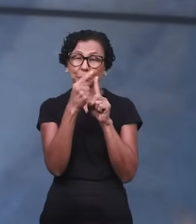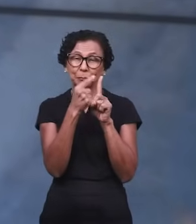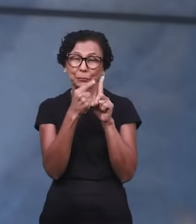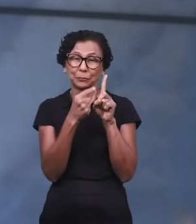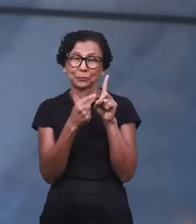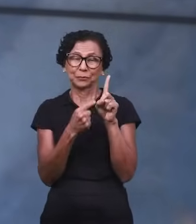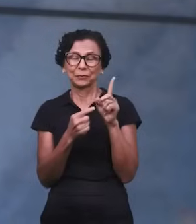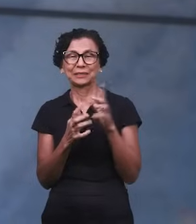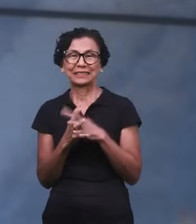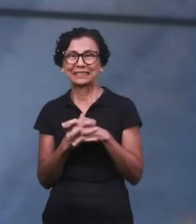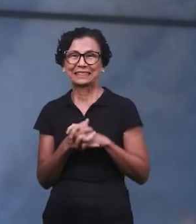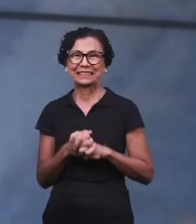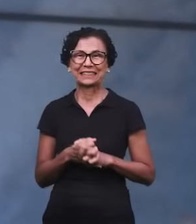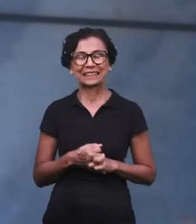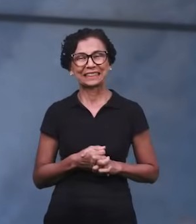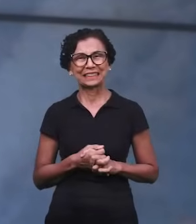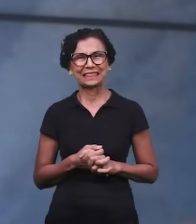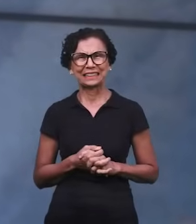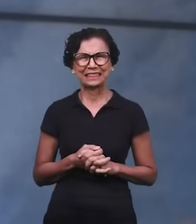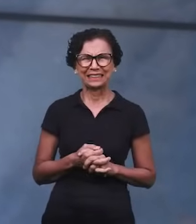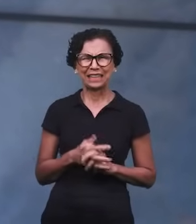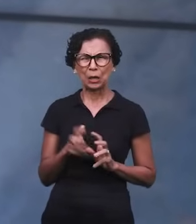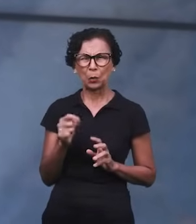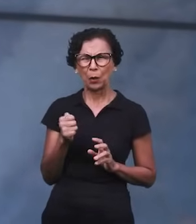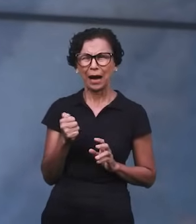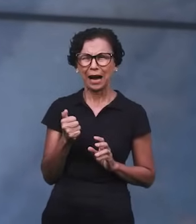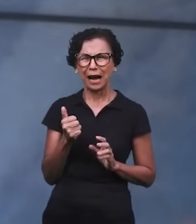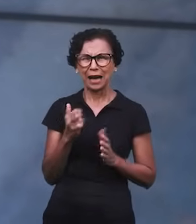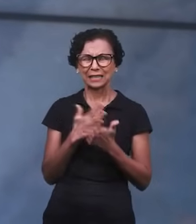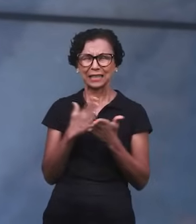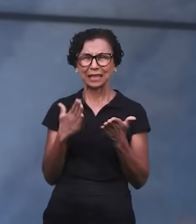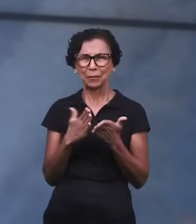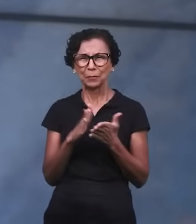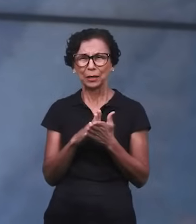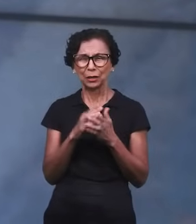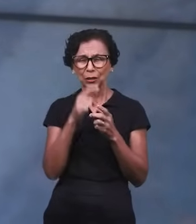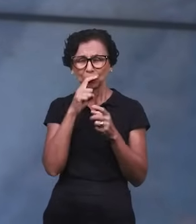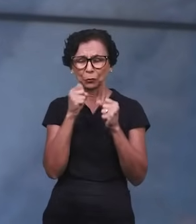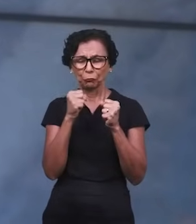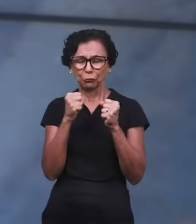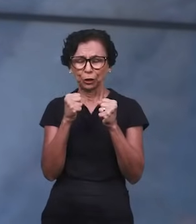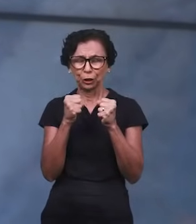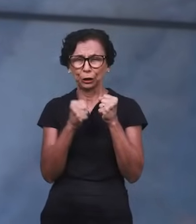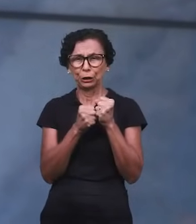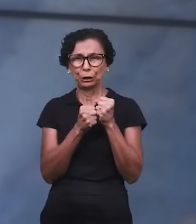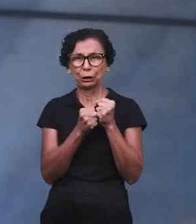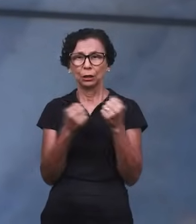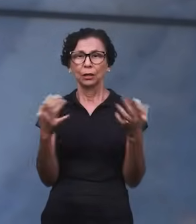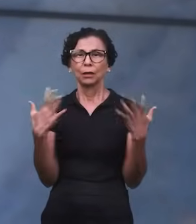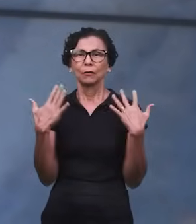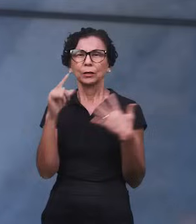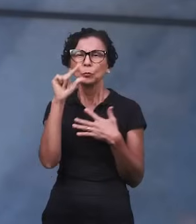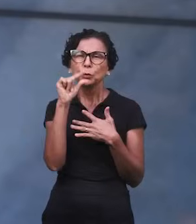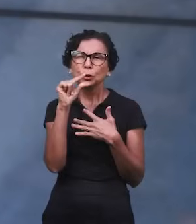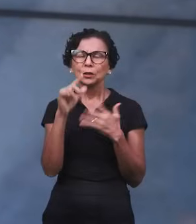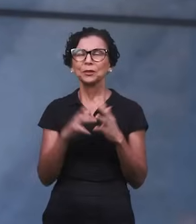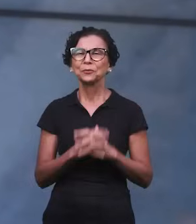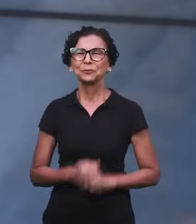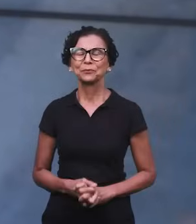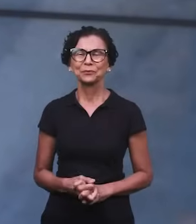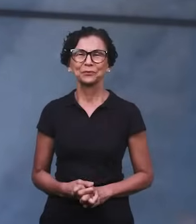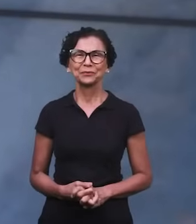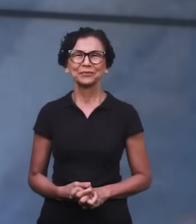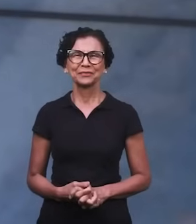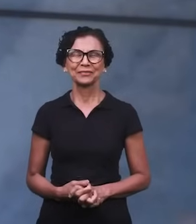baixas, principalmente ainda nessa época do ano. Está acabando o inverno, mas o verão é curtinho, eu sei como é que é isso,